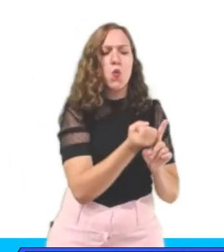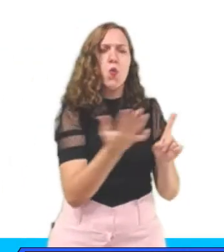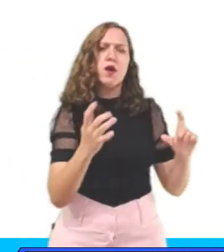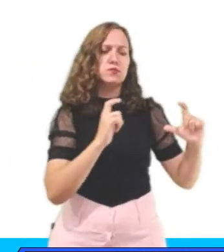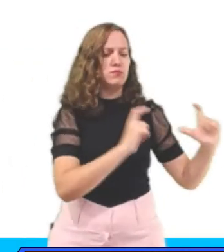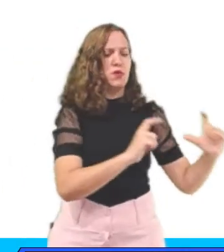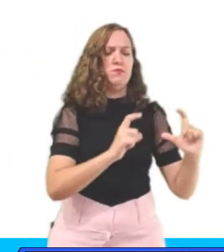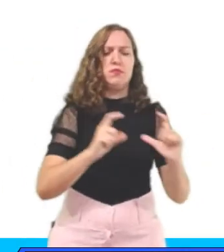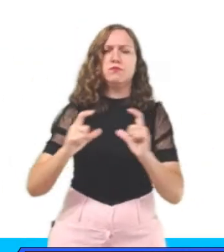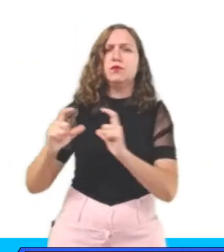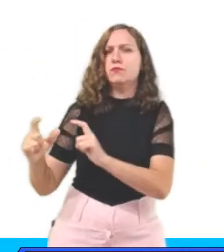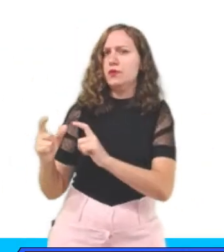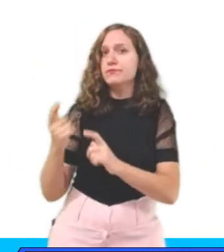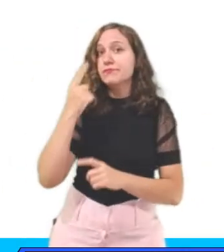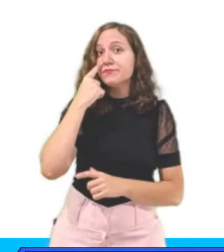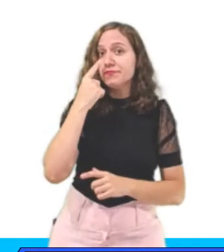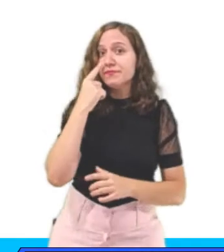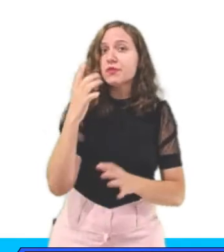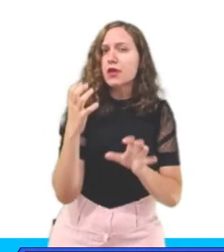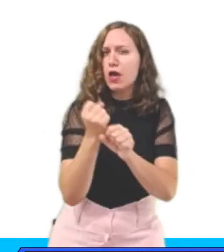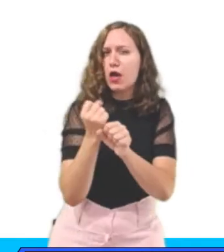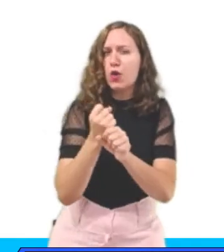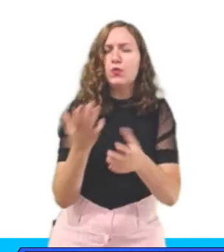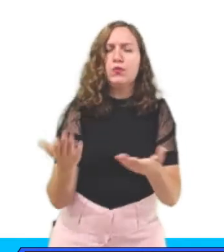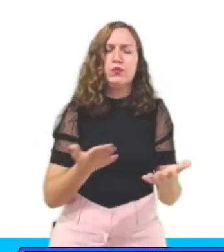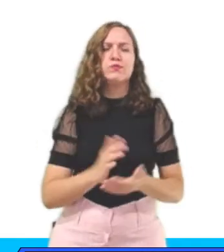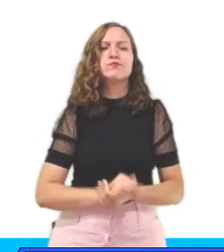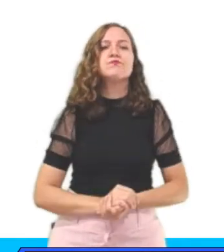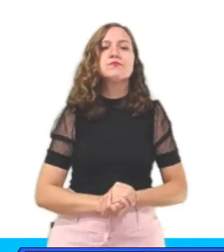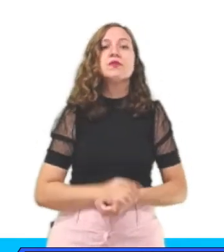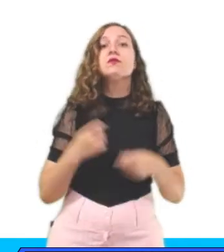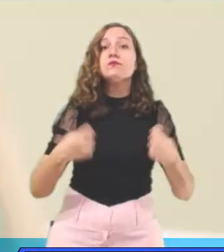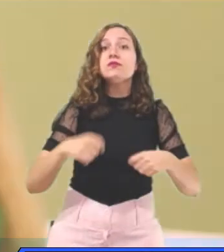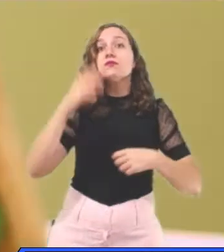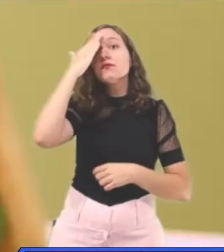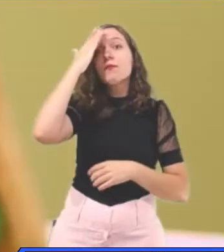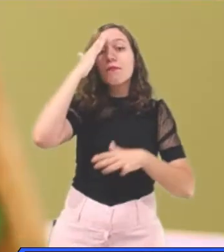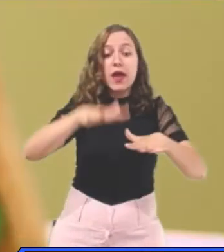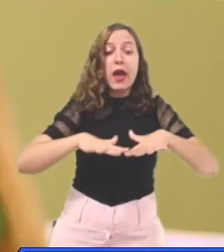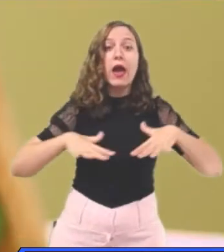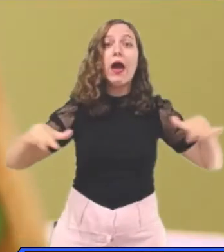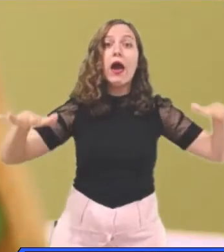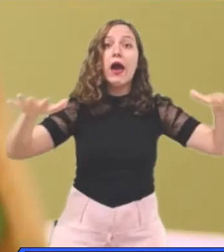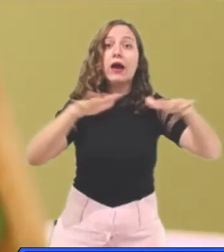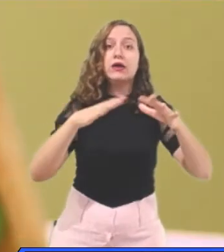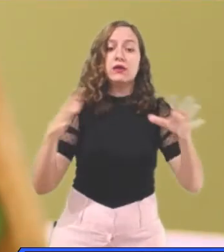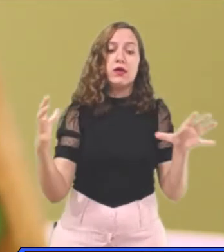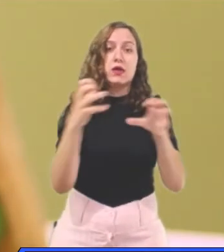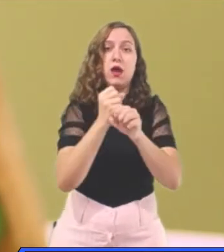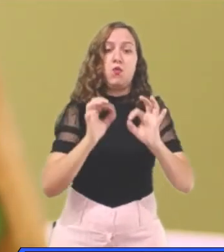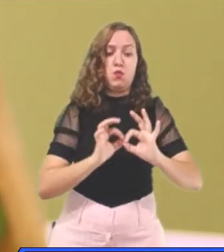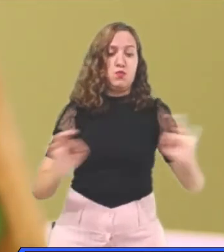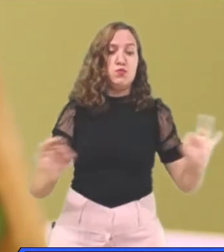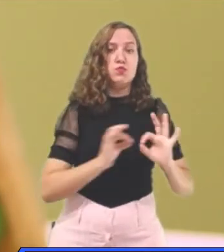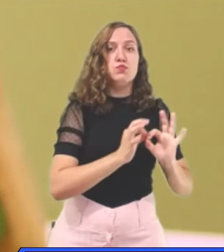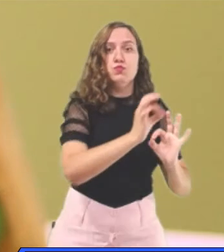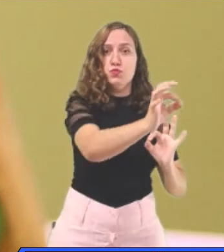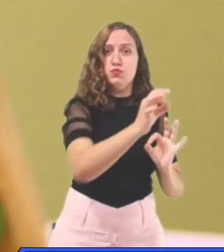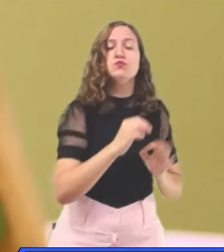sistematizar? É preciso saber qual a medida total do canteiro. Como ele é